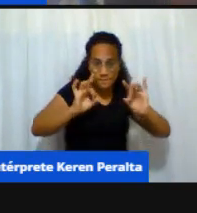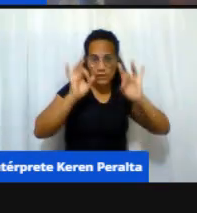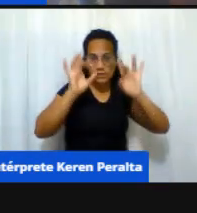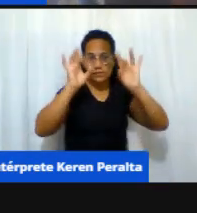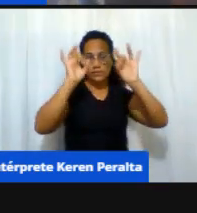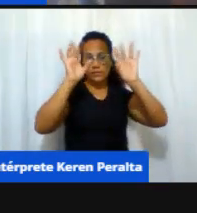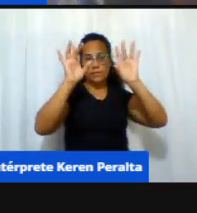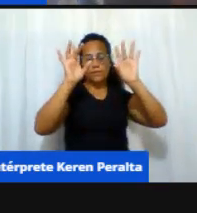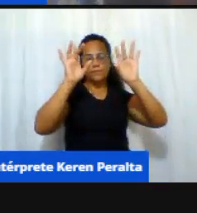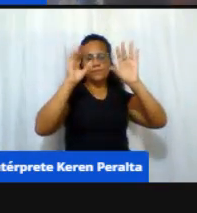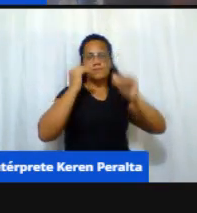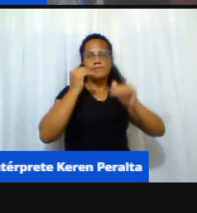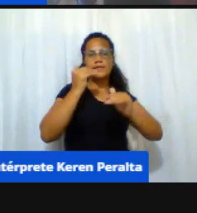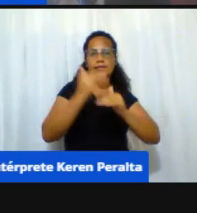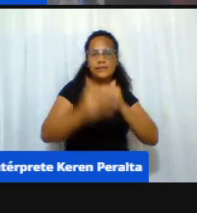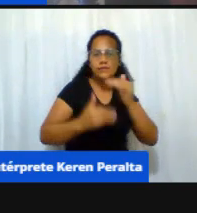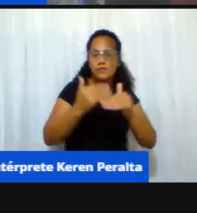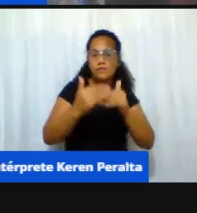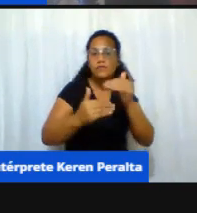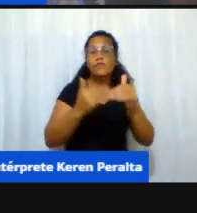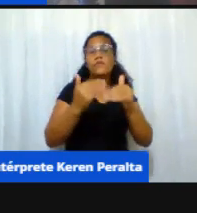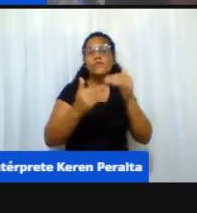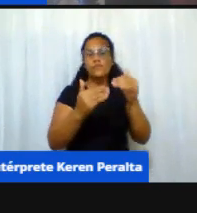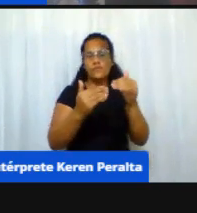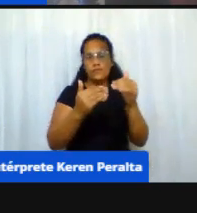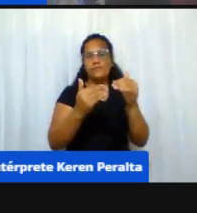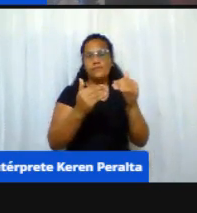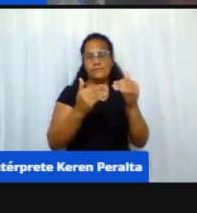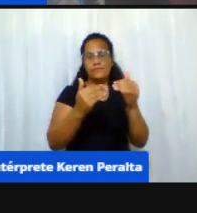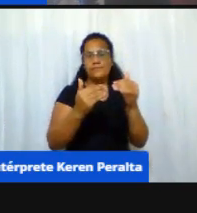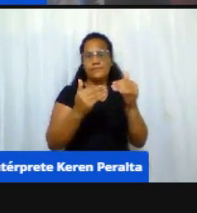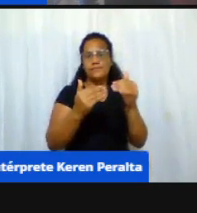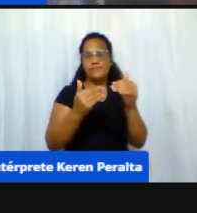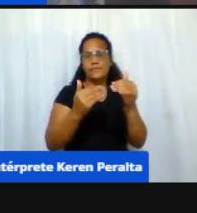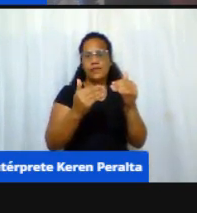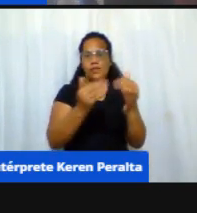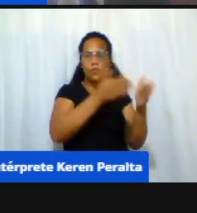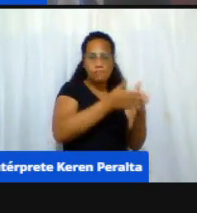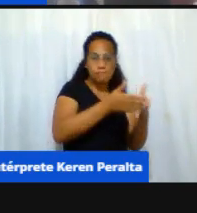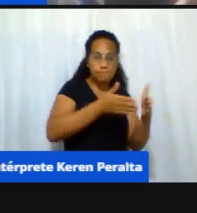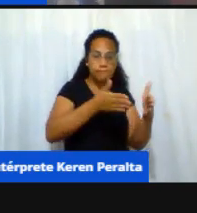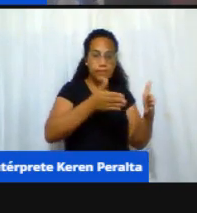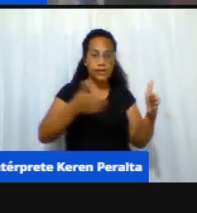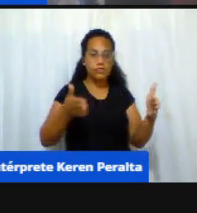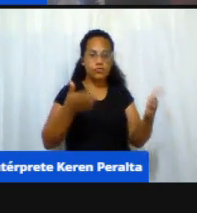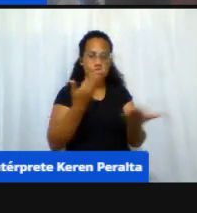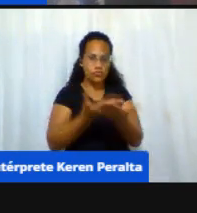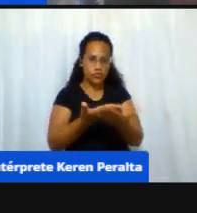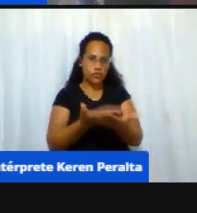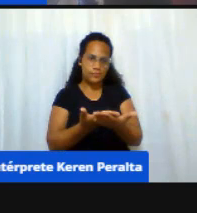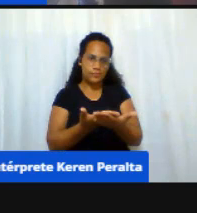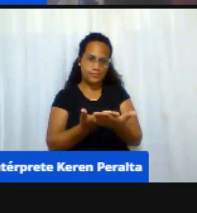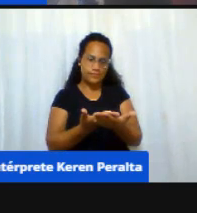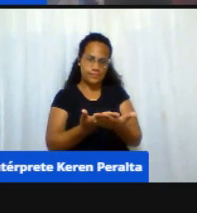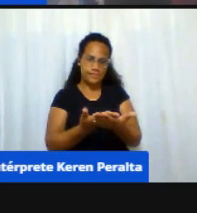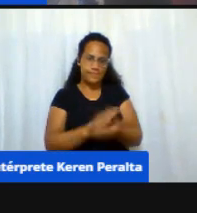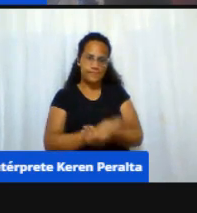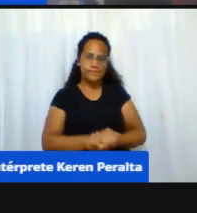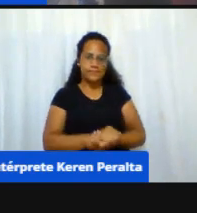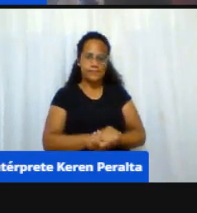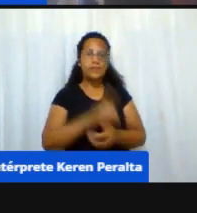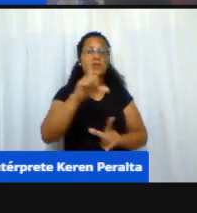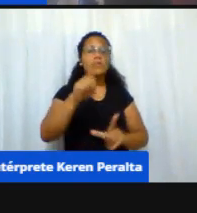desenvolvidas com exclusividade durante o período letivo em questão, pois as demais dividem-se em